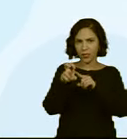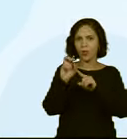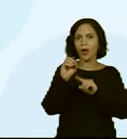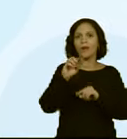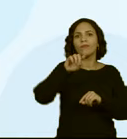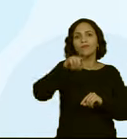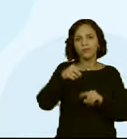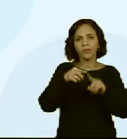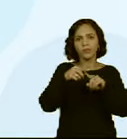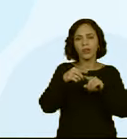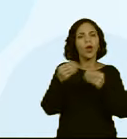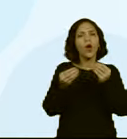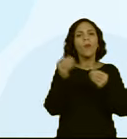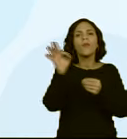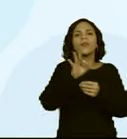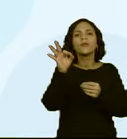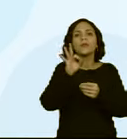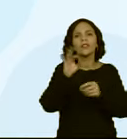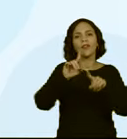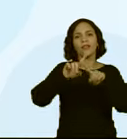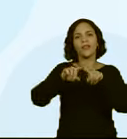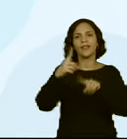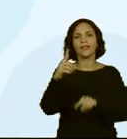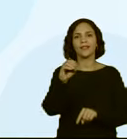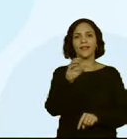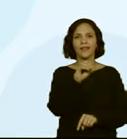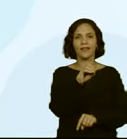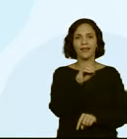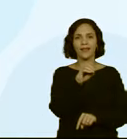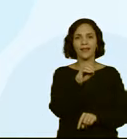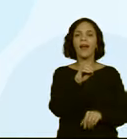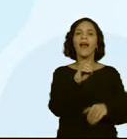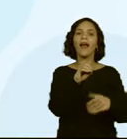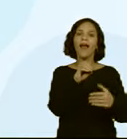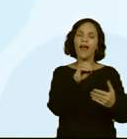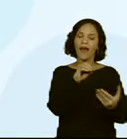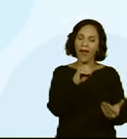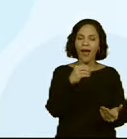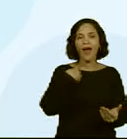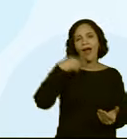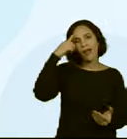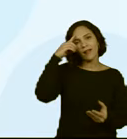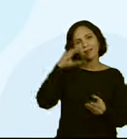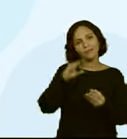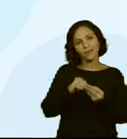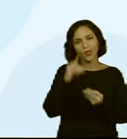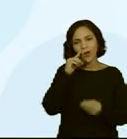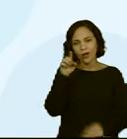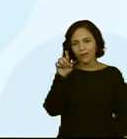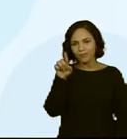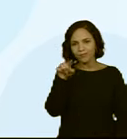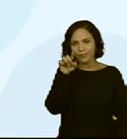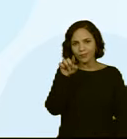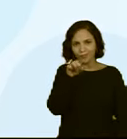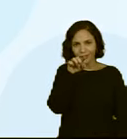Então a gente vai multiplicar por 100 e como a gente sabe 0 75 x 100 é só andar dois duas casas